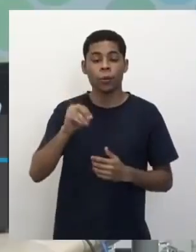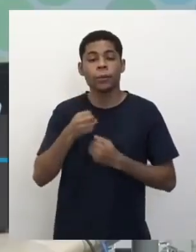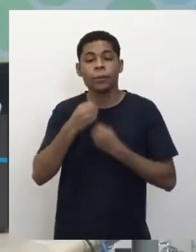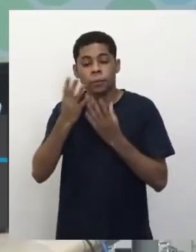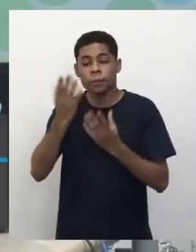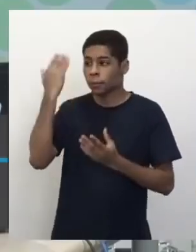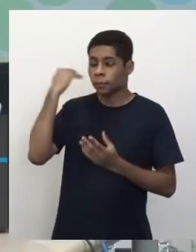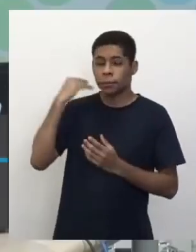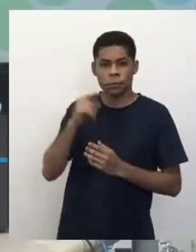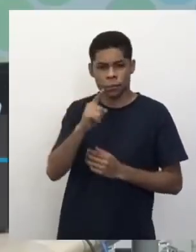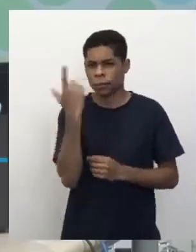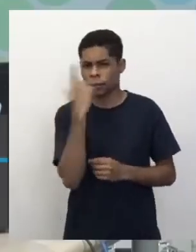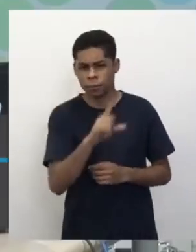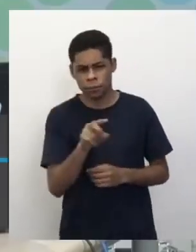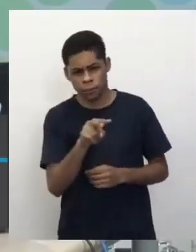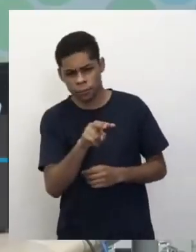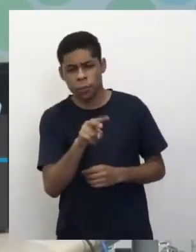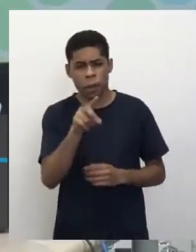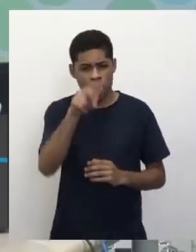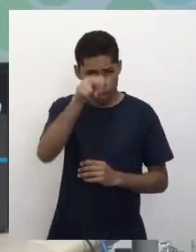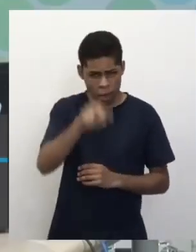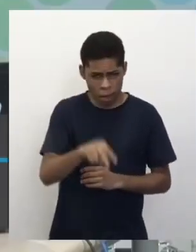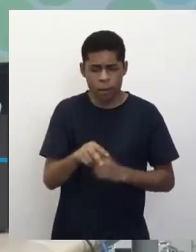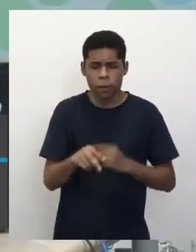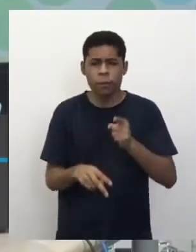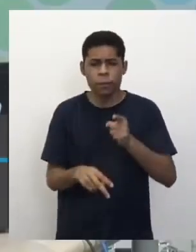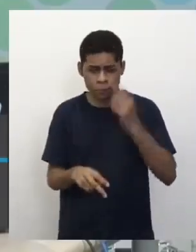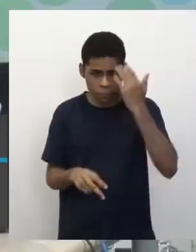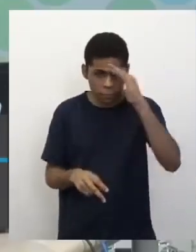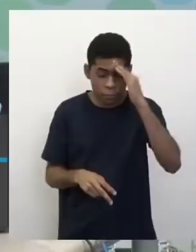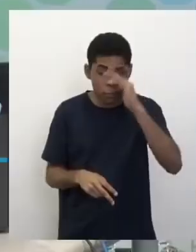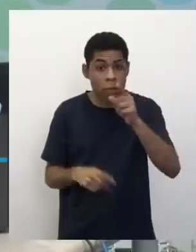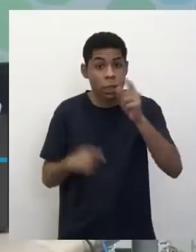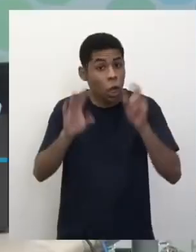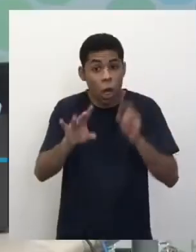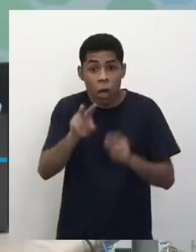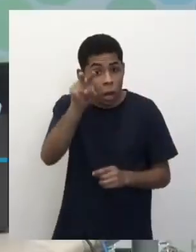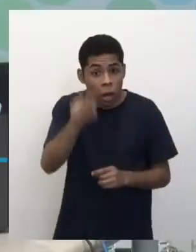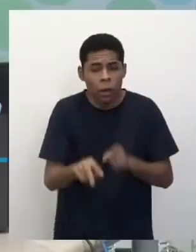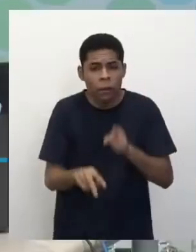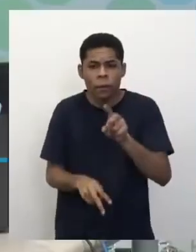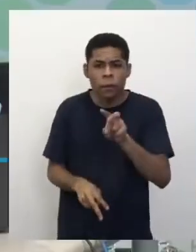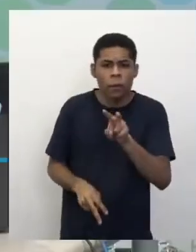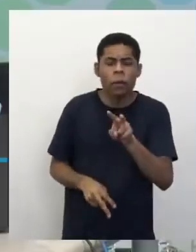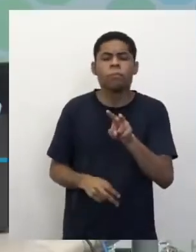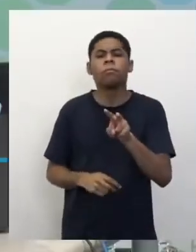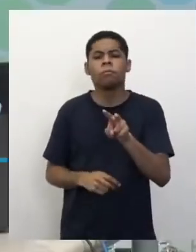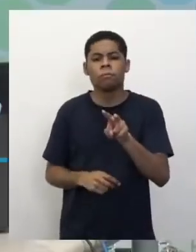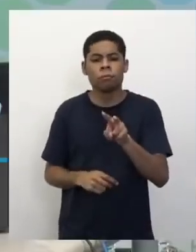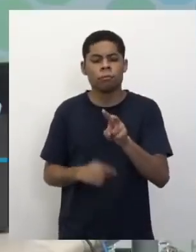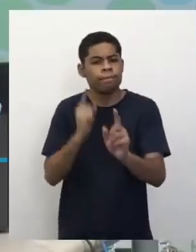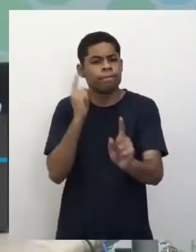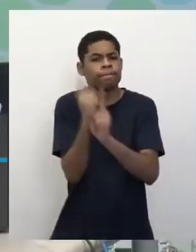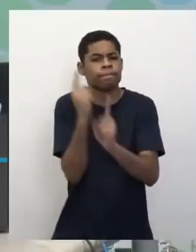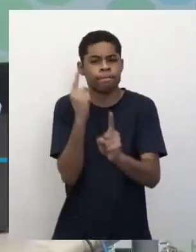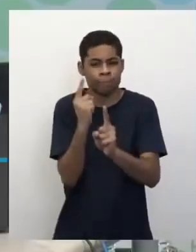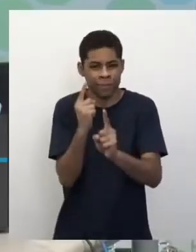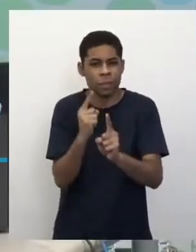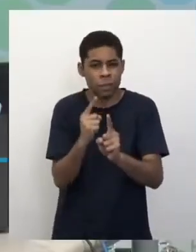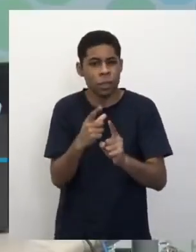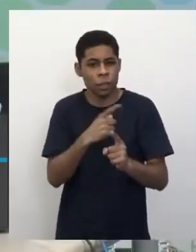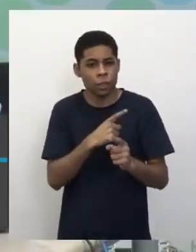você conseguiu, com essa leitura, somente com essa leitura, identificar esses elementos